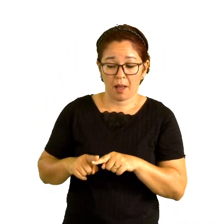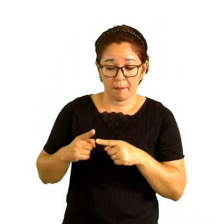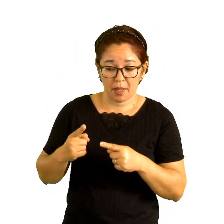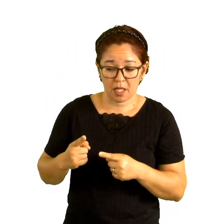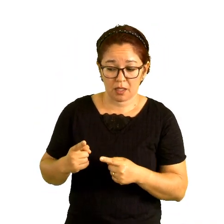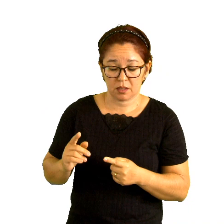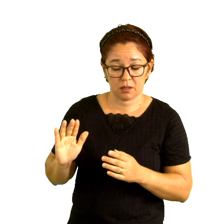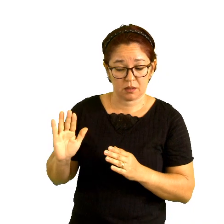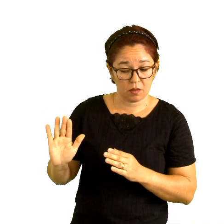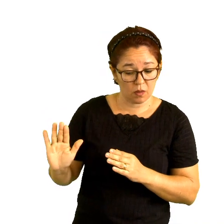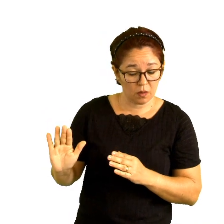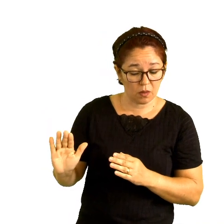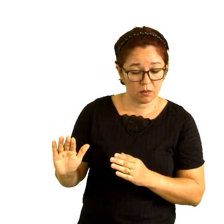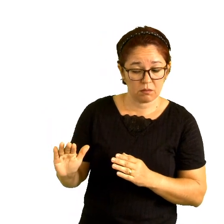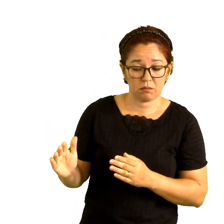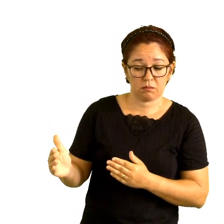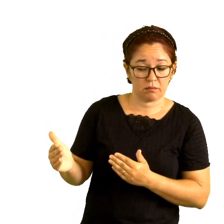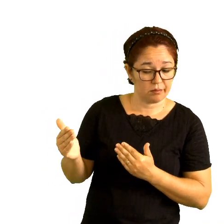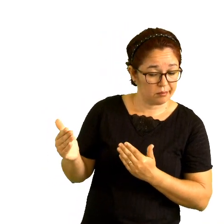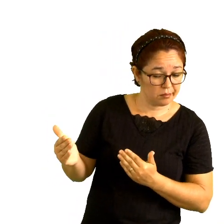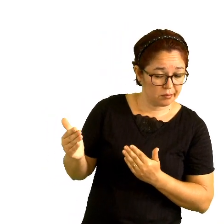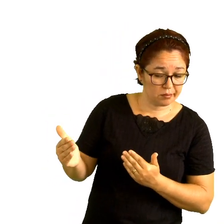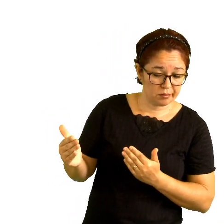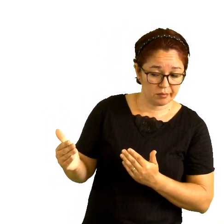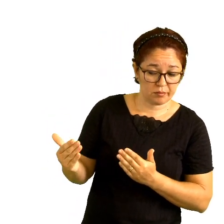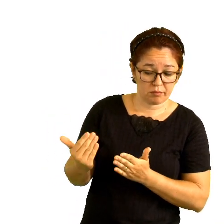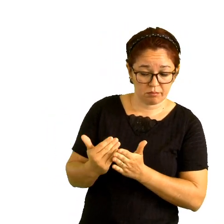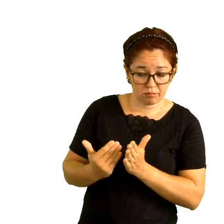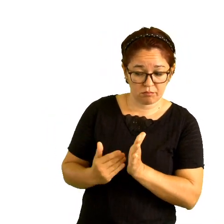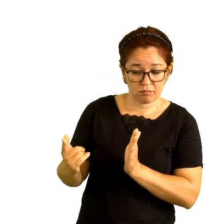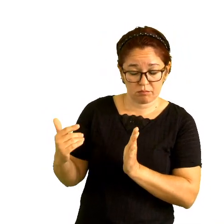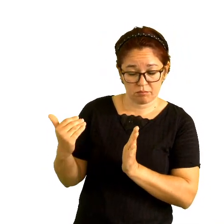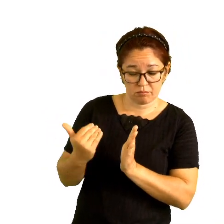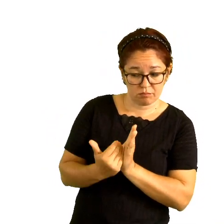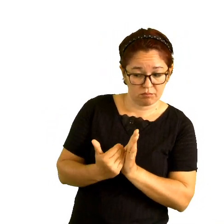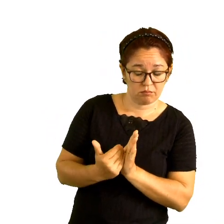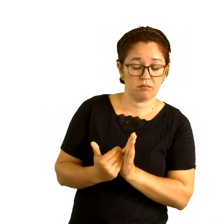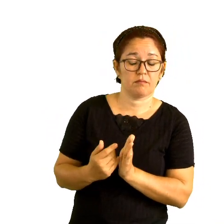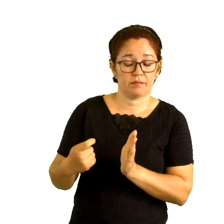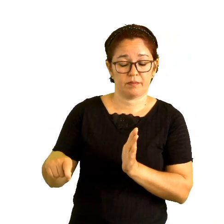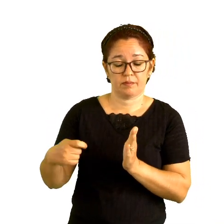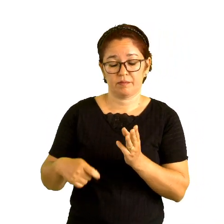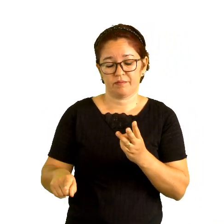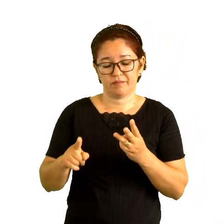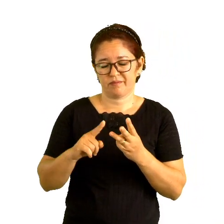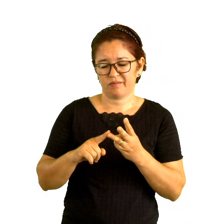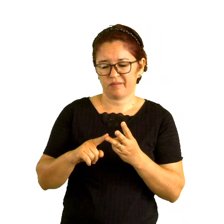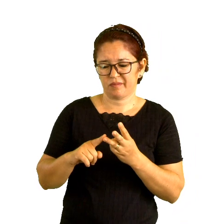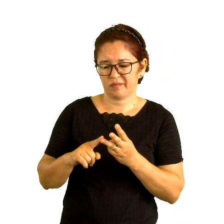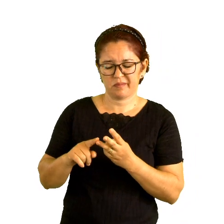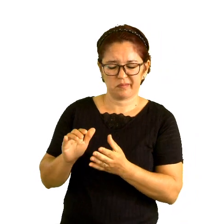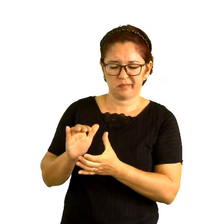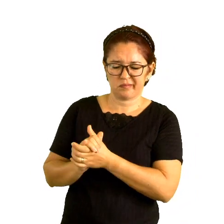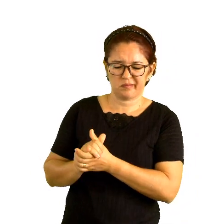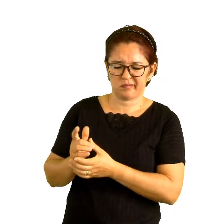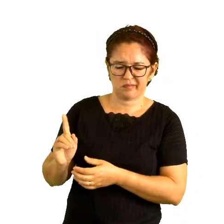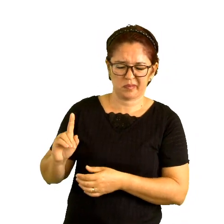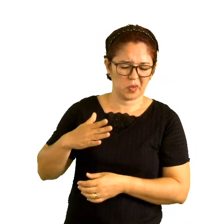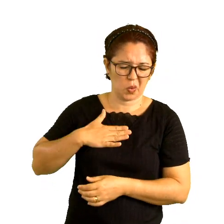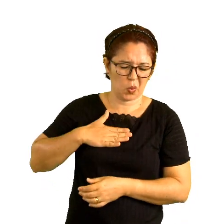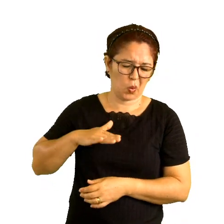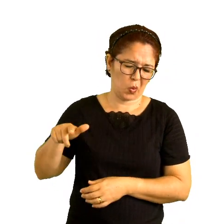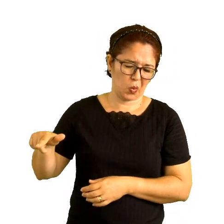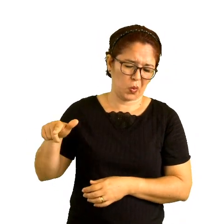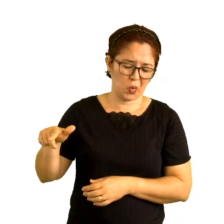C, ela não terminaria com o príncipe, pois não gostava dele. Letra D,